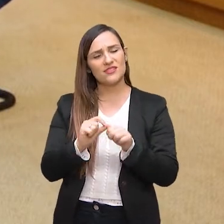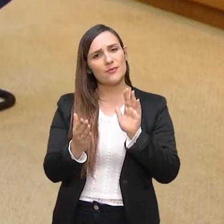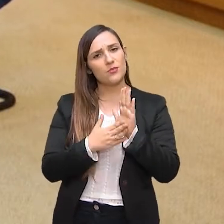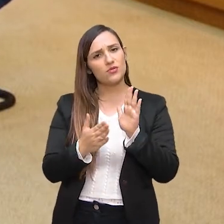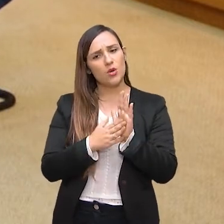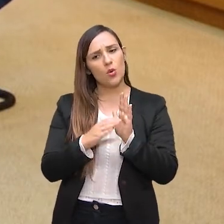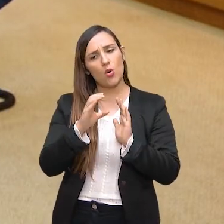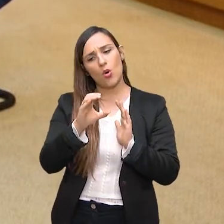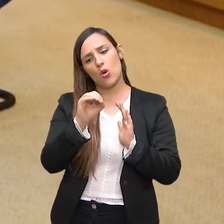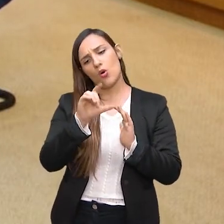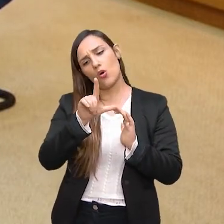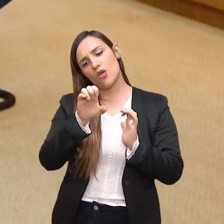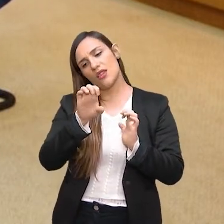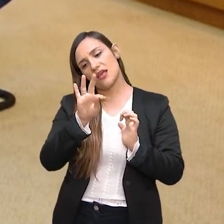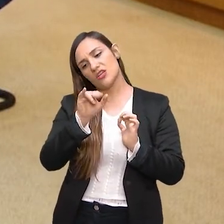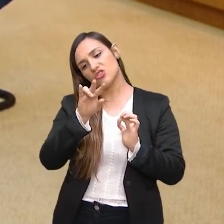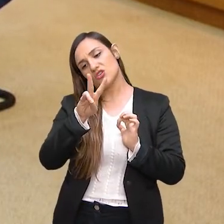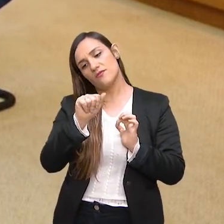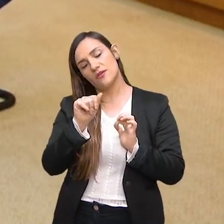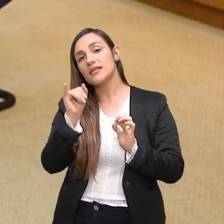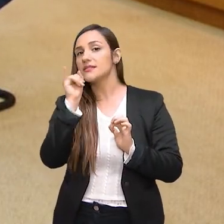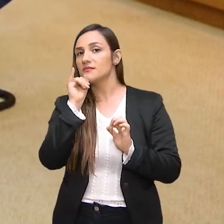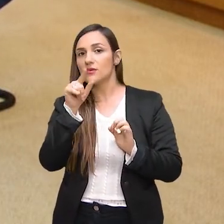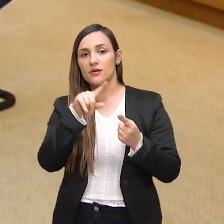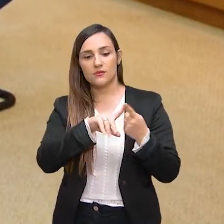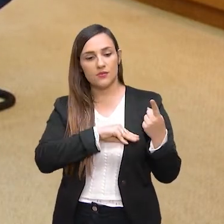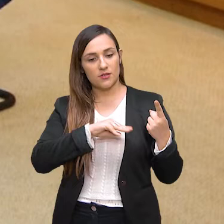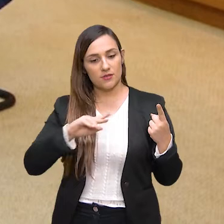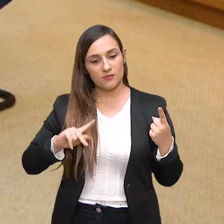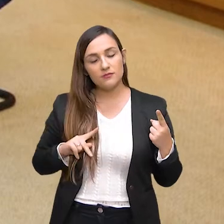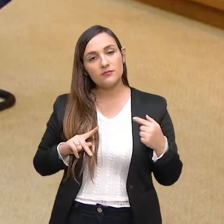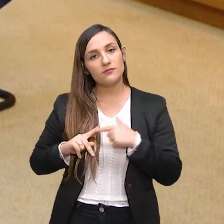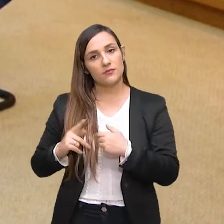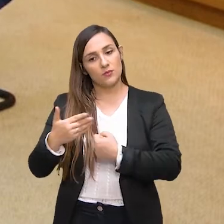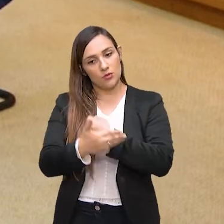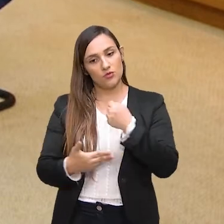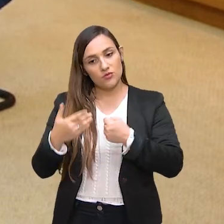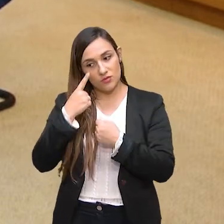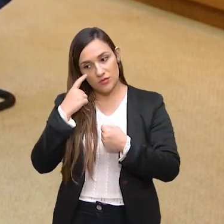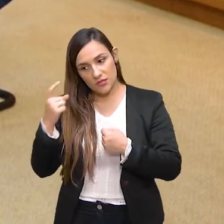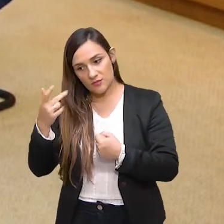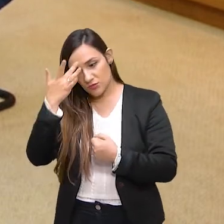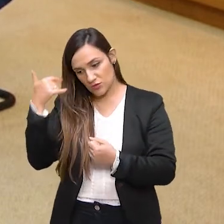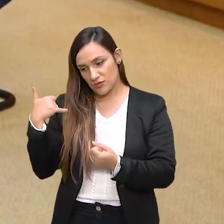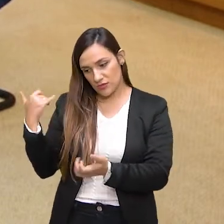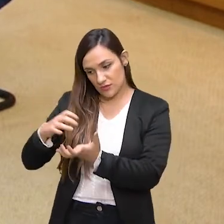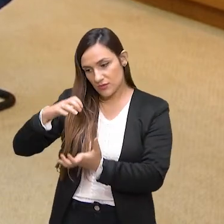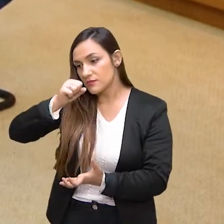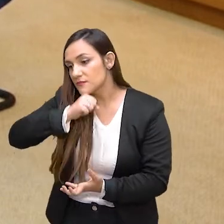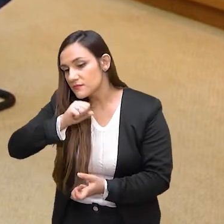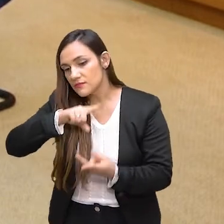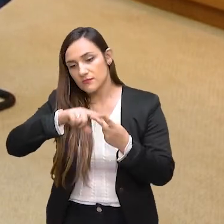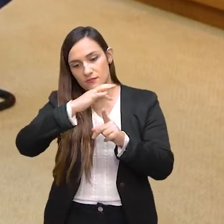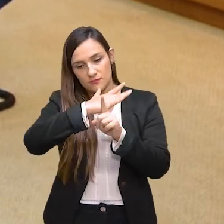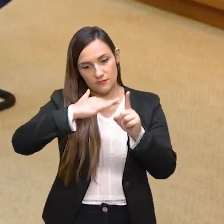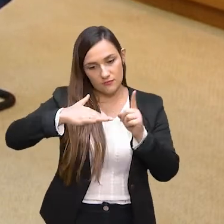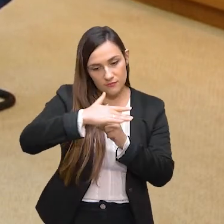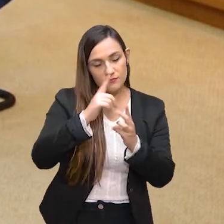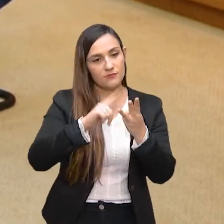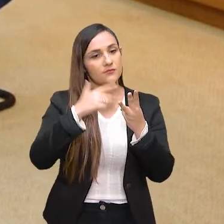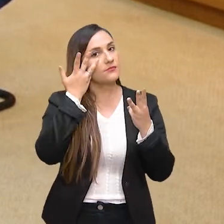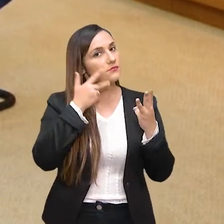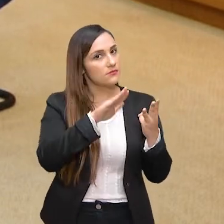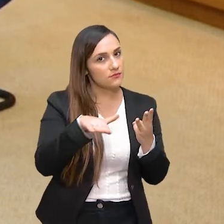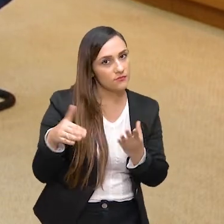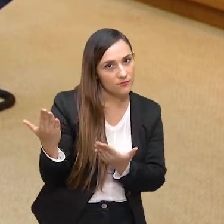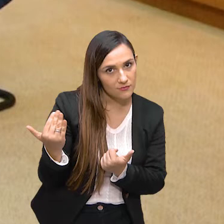autores dessas demandas. É o caso do Ministério Público, quando ele defende o interesse dos idosos, do meio ambiente, da criança ou adolescente,